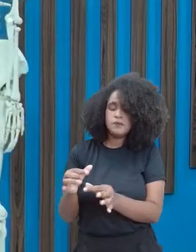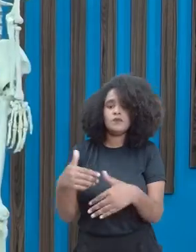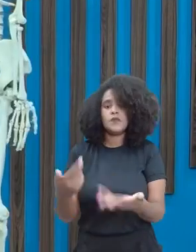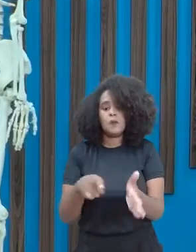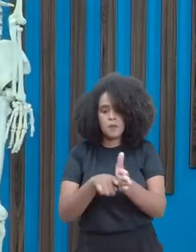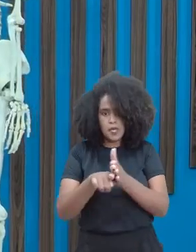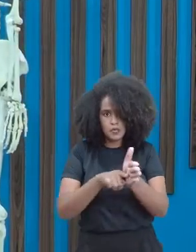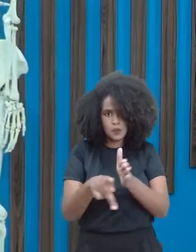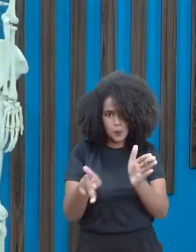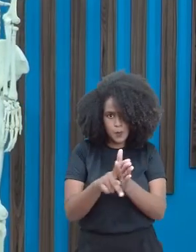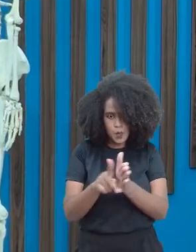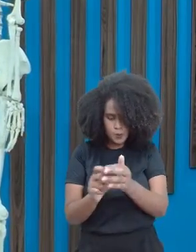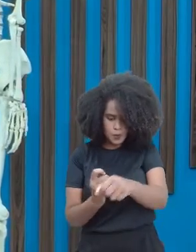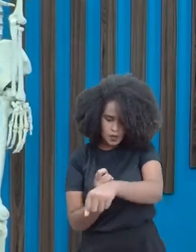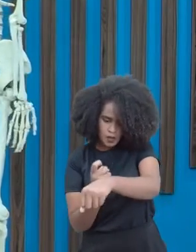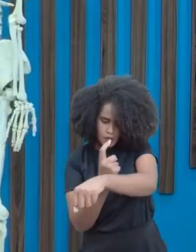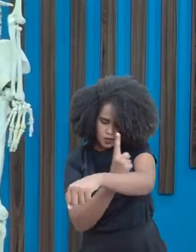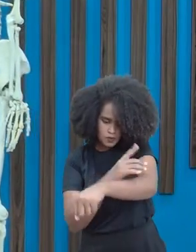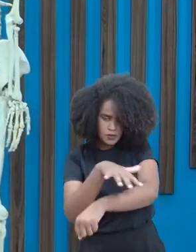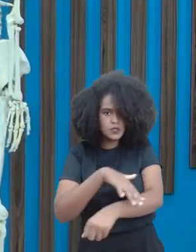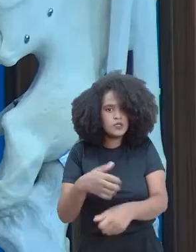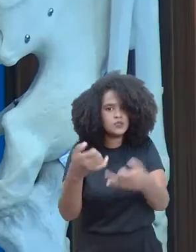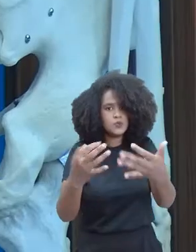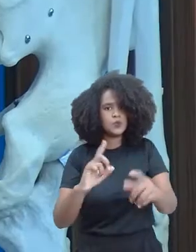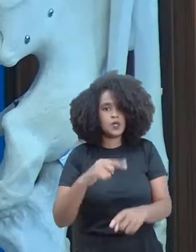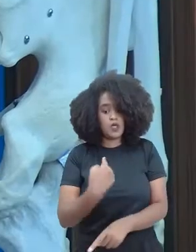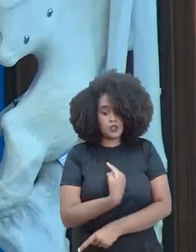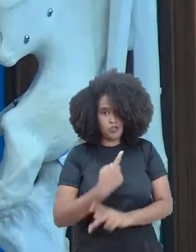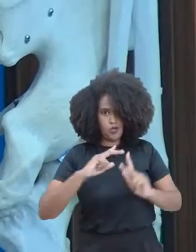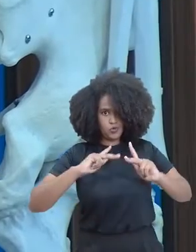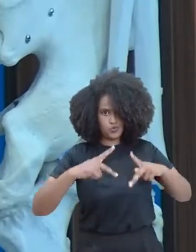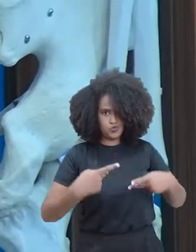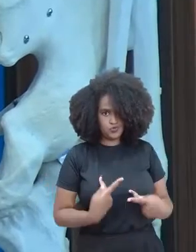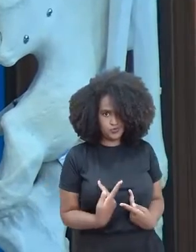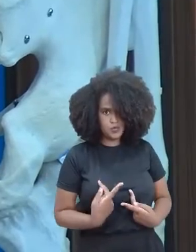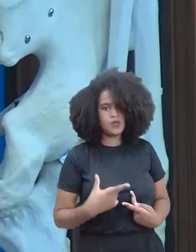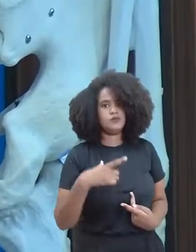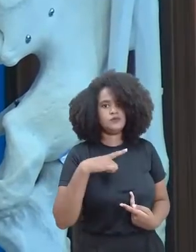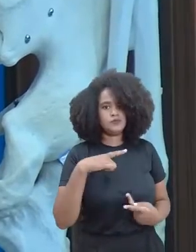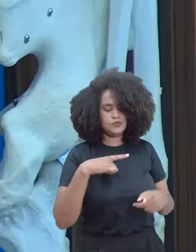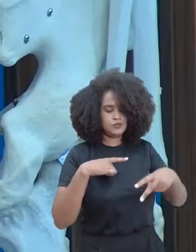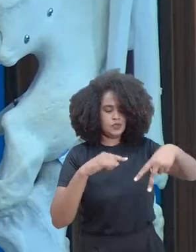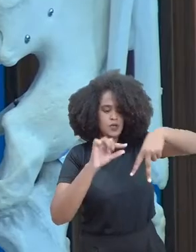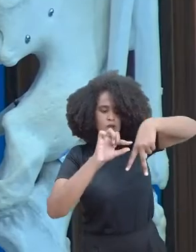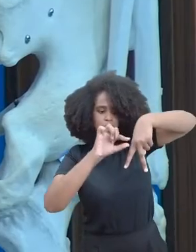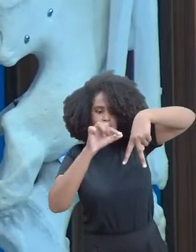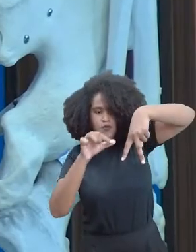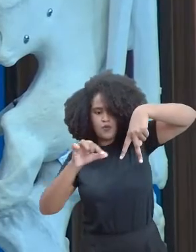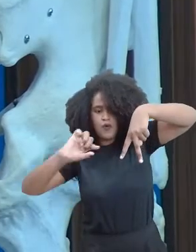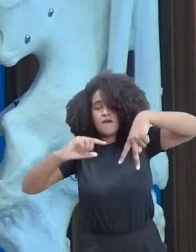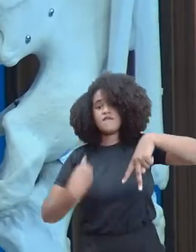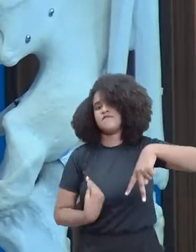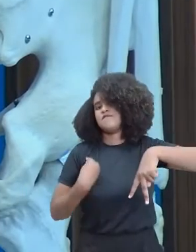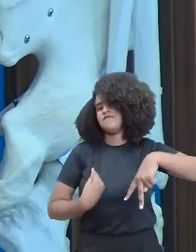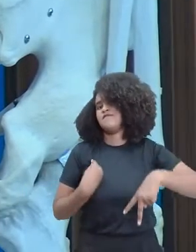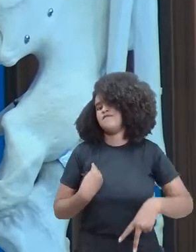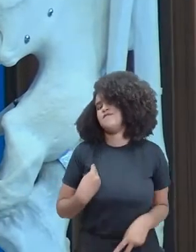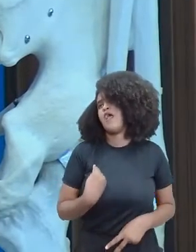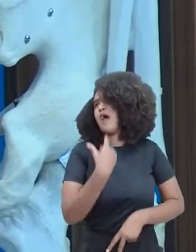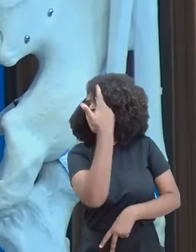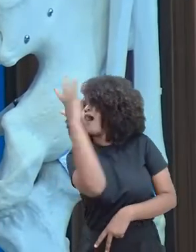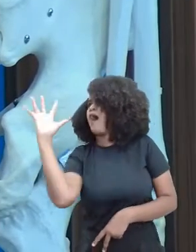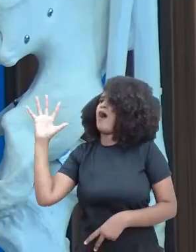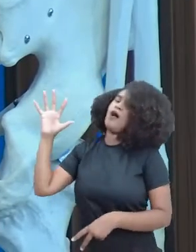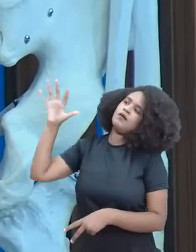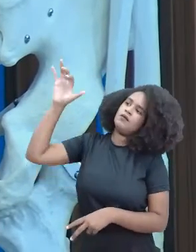evolucionistas dizem, né, que nós, no passado, nós éramos o arborícola, vivíamos em árvore, e aqui